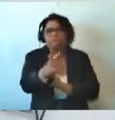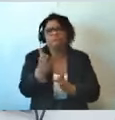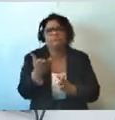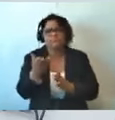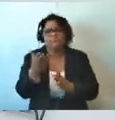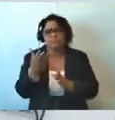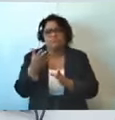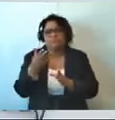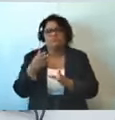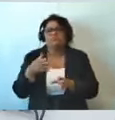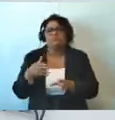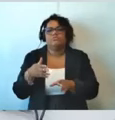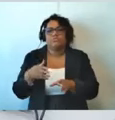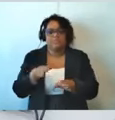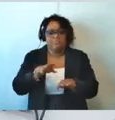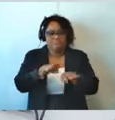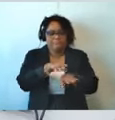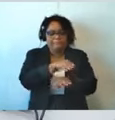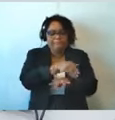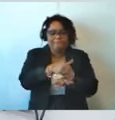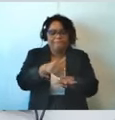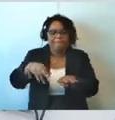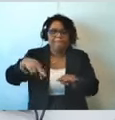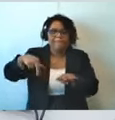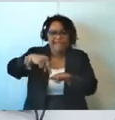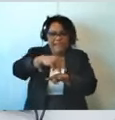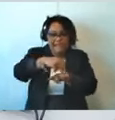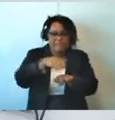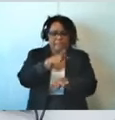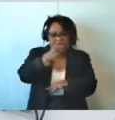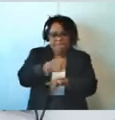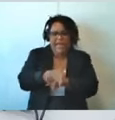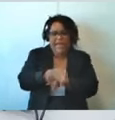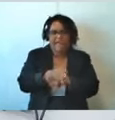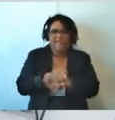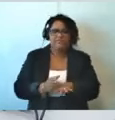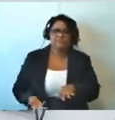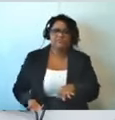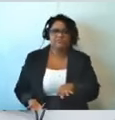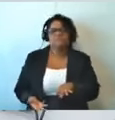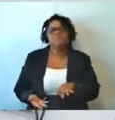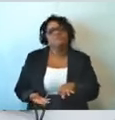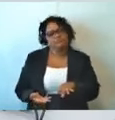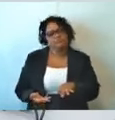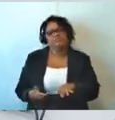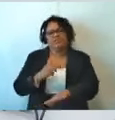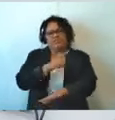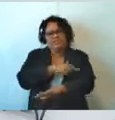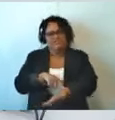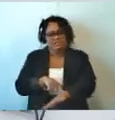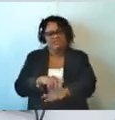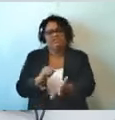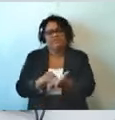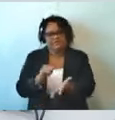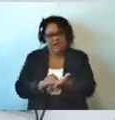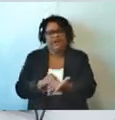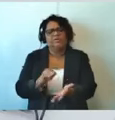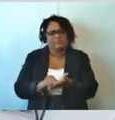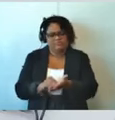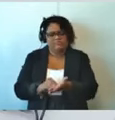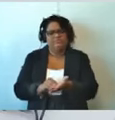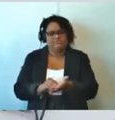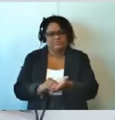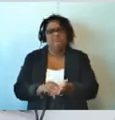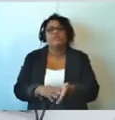pode listar assim, inúmeros comportamentos inadequados. Então, assim, é importante que, junto com uma